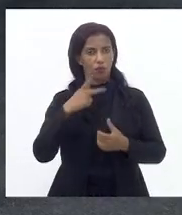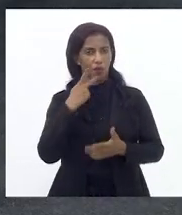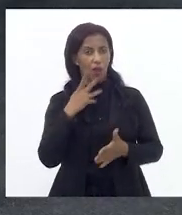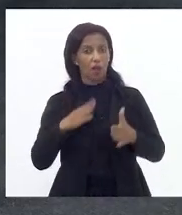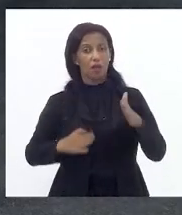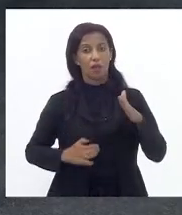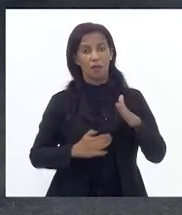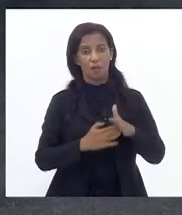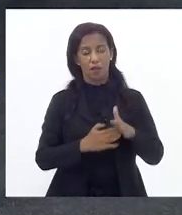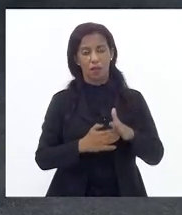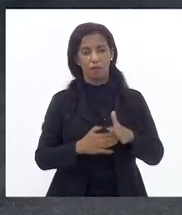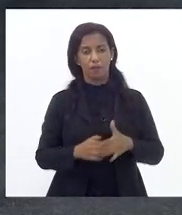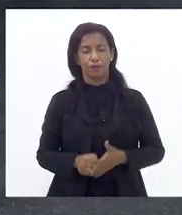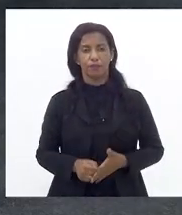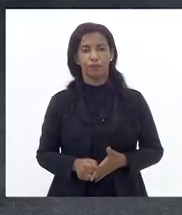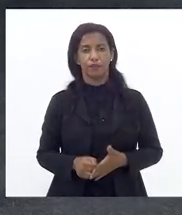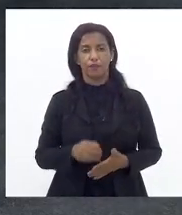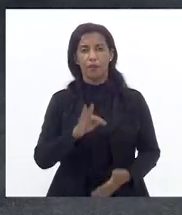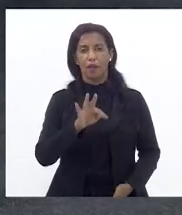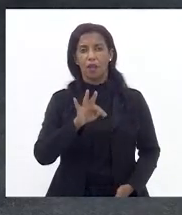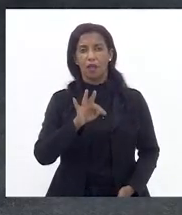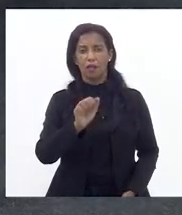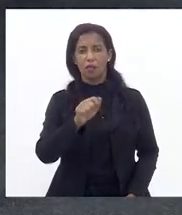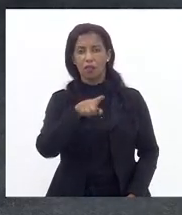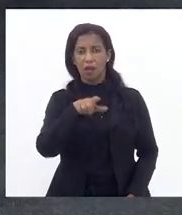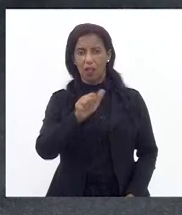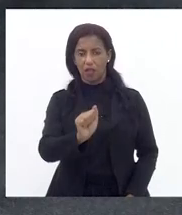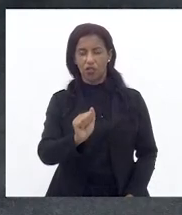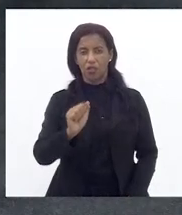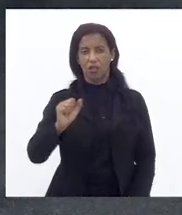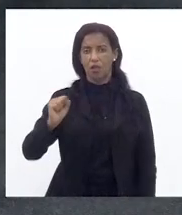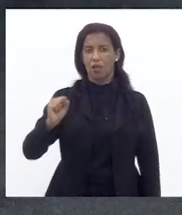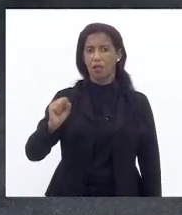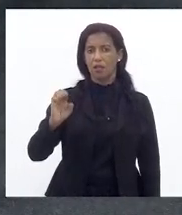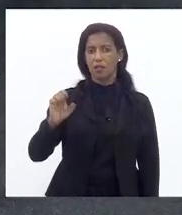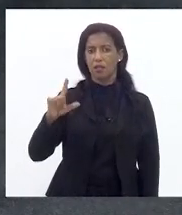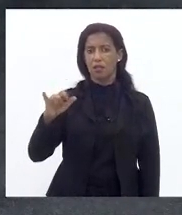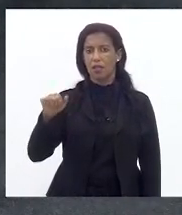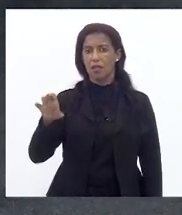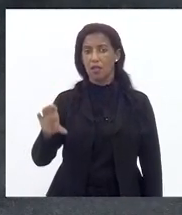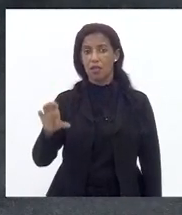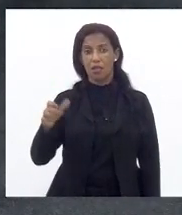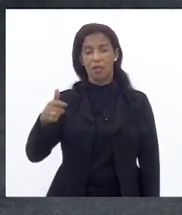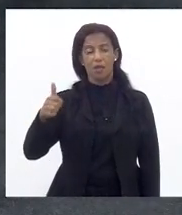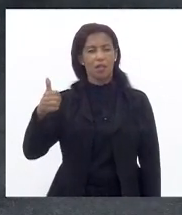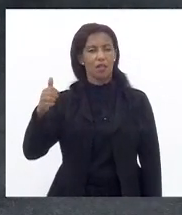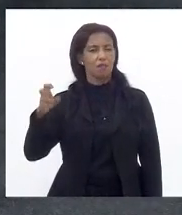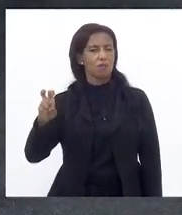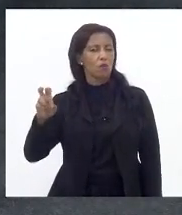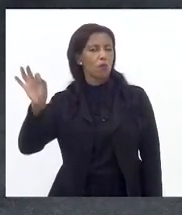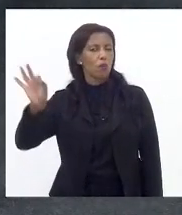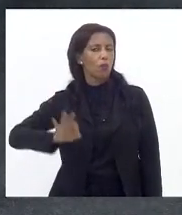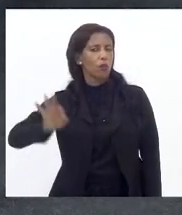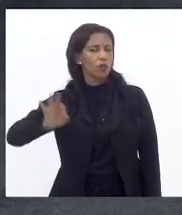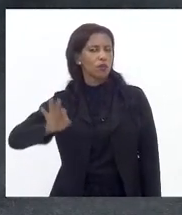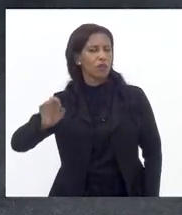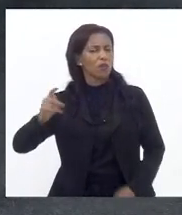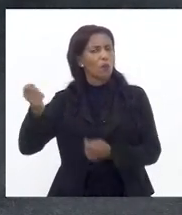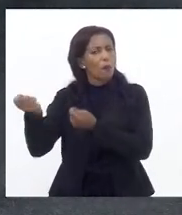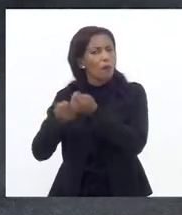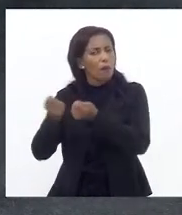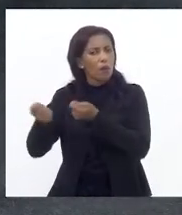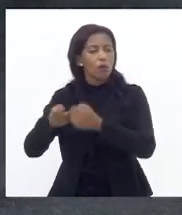limite assim cargo a taxa SELIC hoje atualmente em 5.25 por cento isso geraria uma